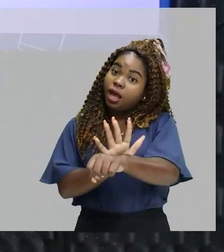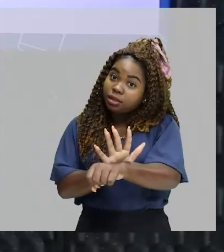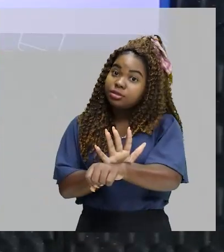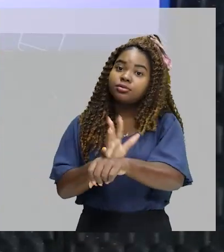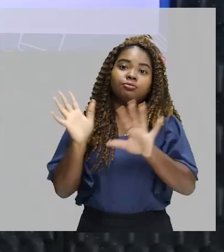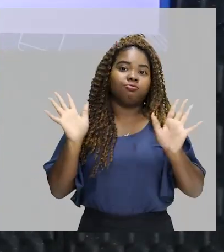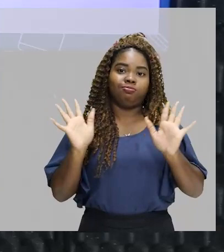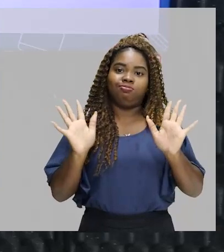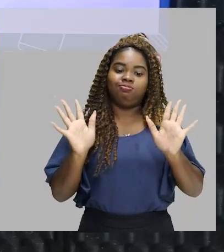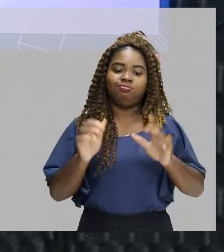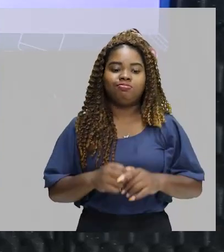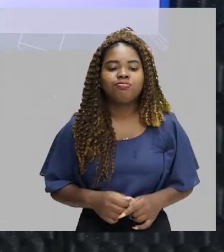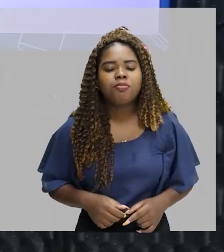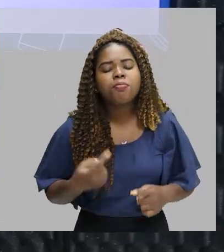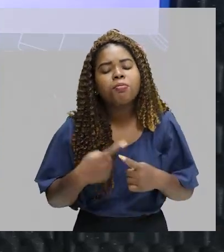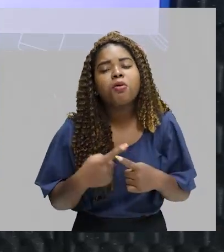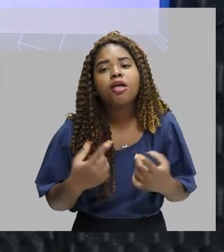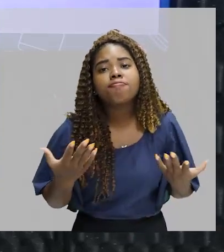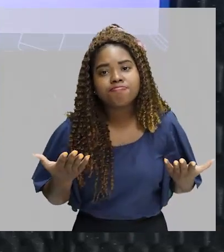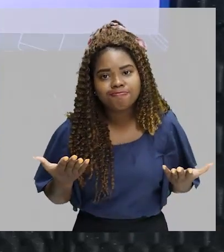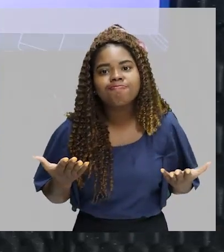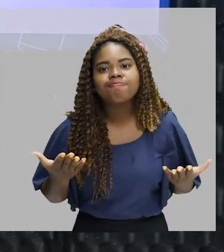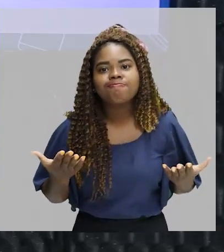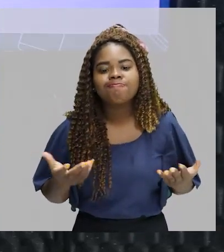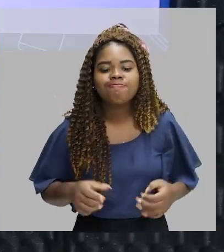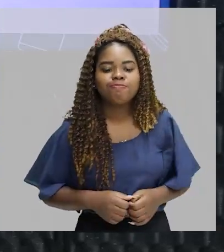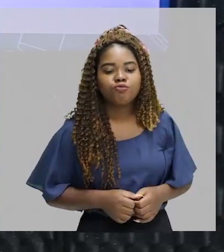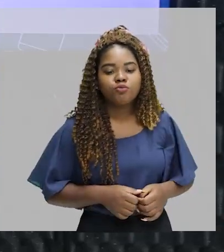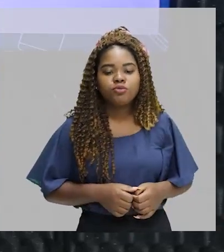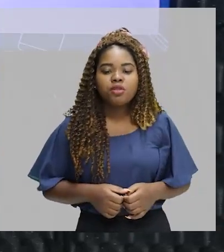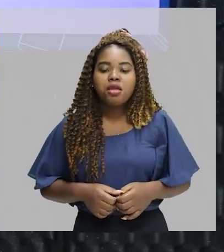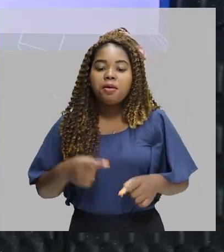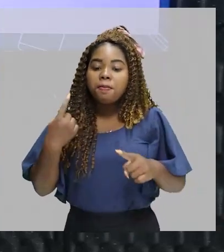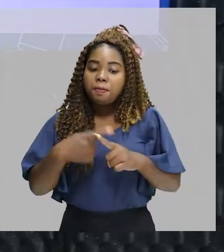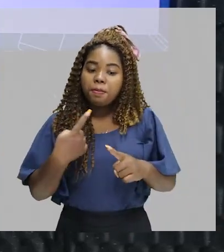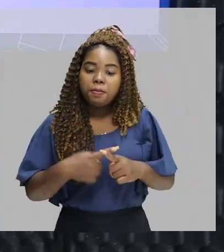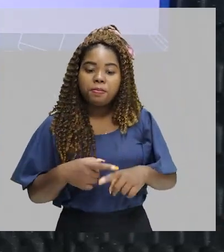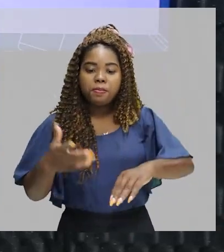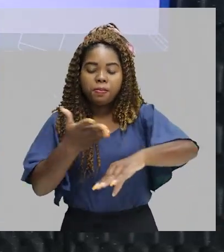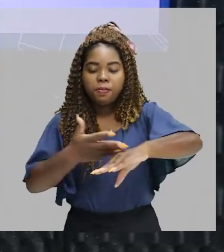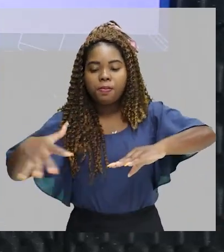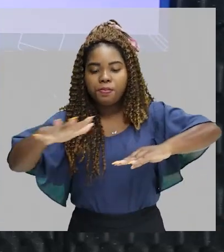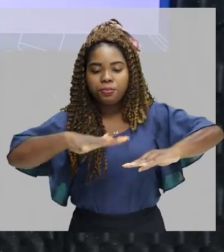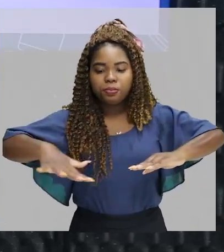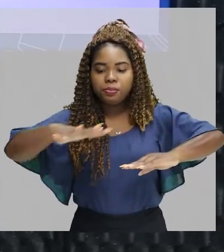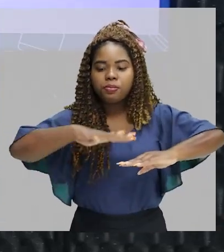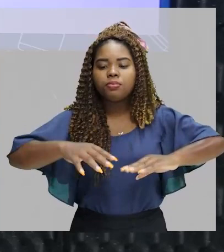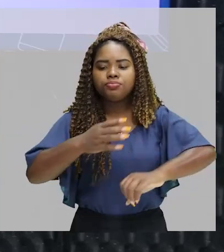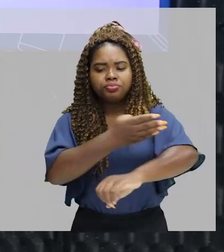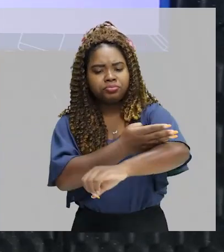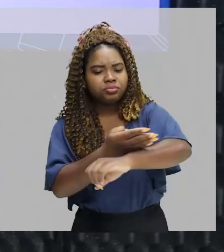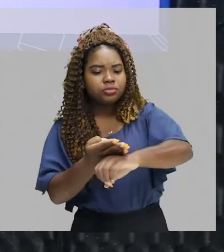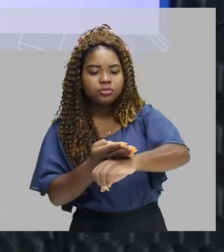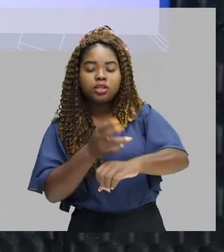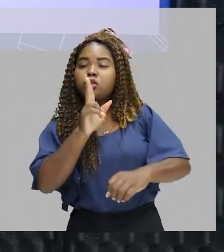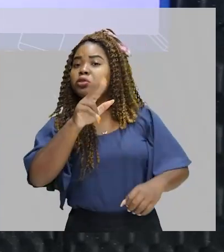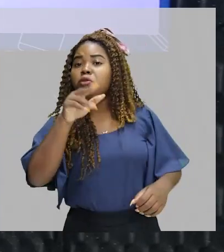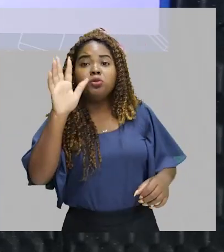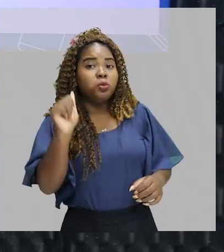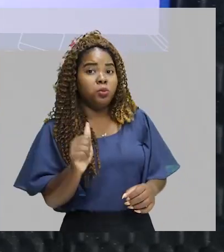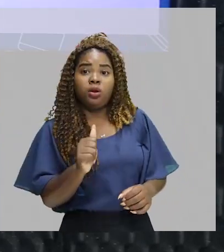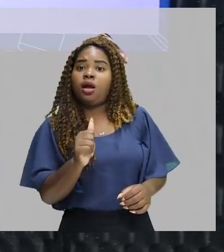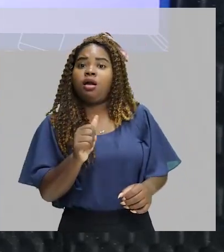racista. Por qual razão? A razão é que no mundo moderno e contemporâneo, os brancos não foram